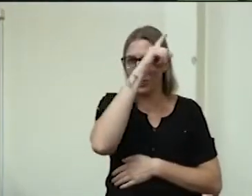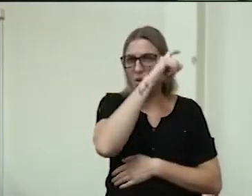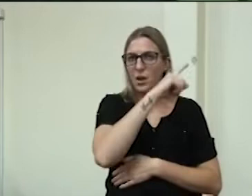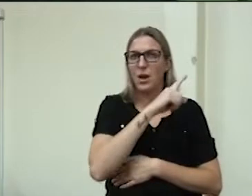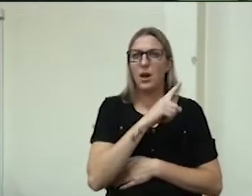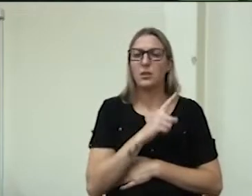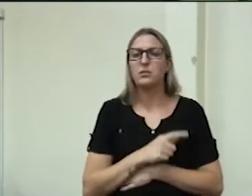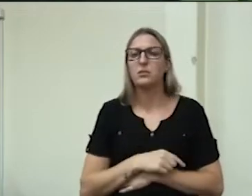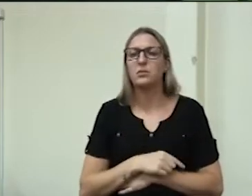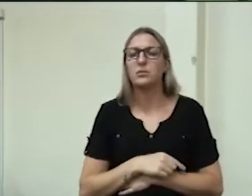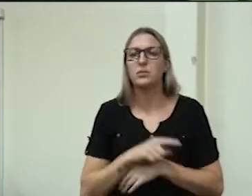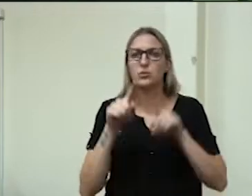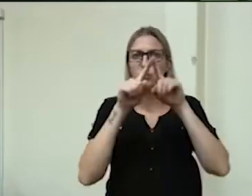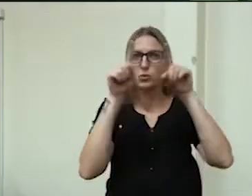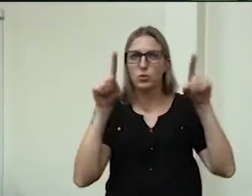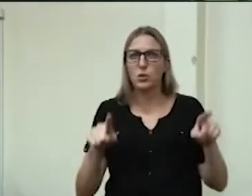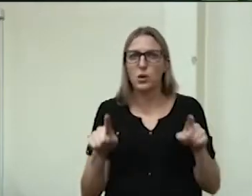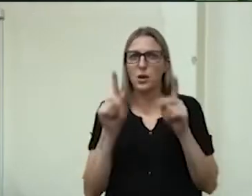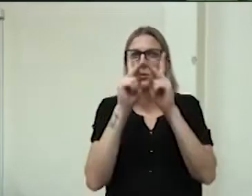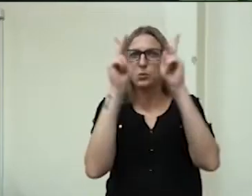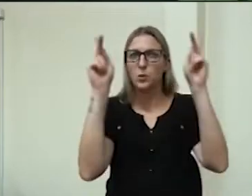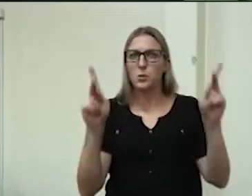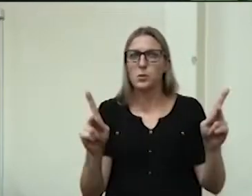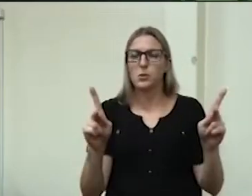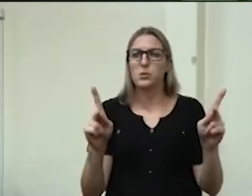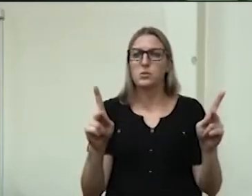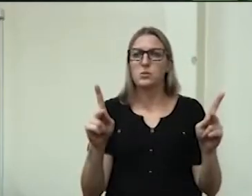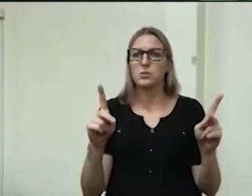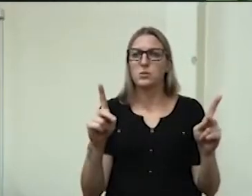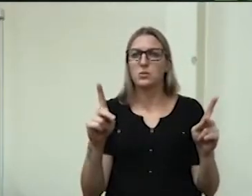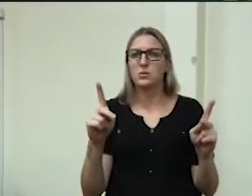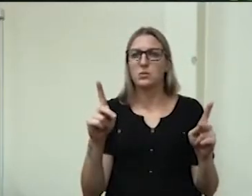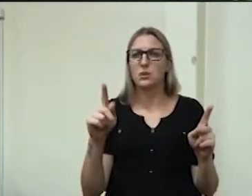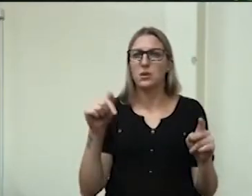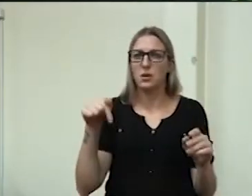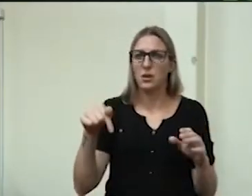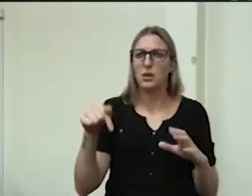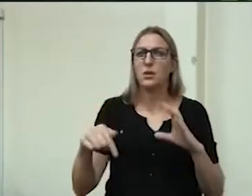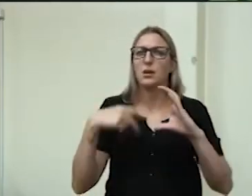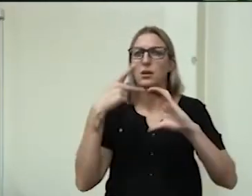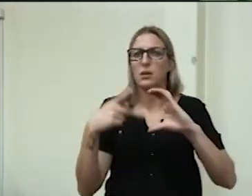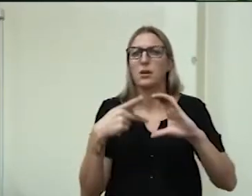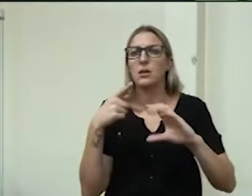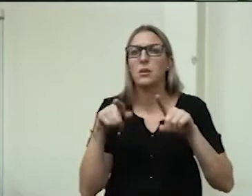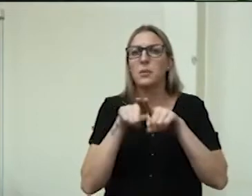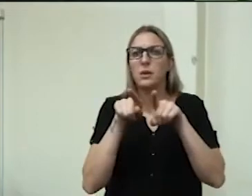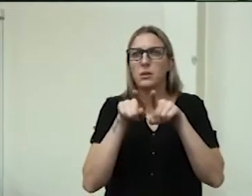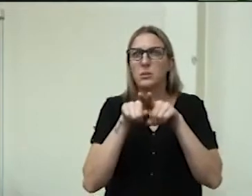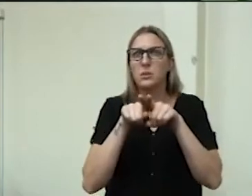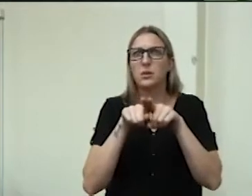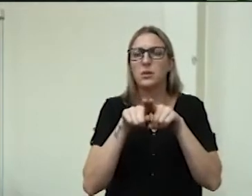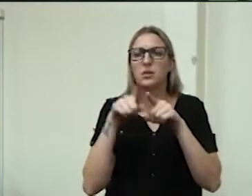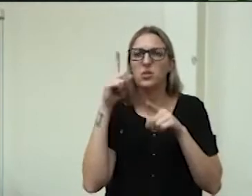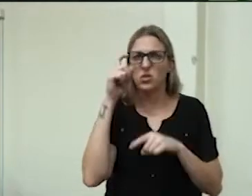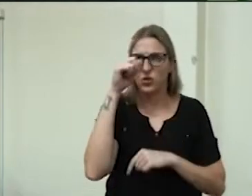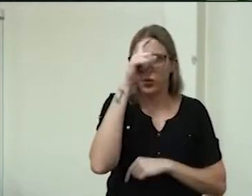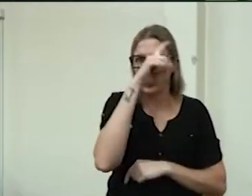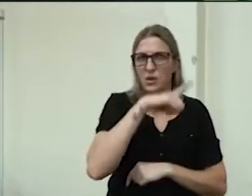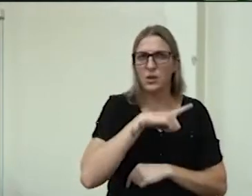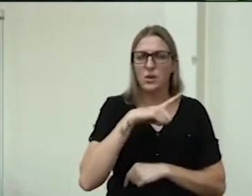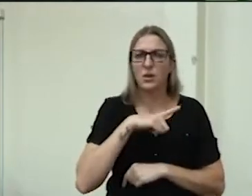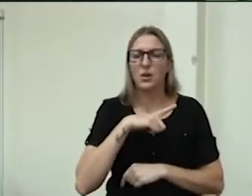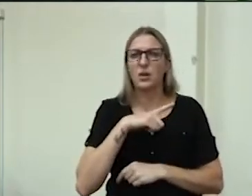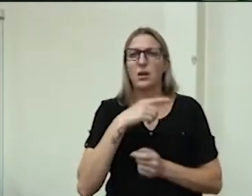a classe de funcionários públicos municipais e os dessa casa não é diferente, acho que a maior dificuldade que tem hoje é